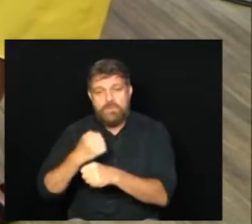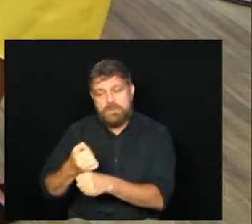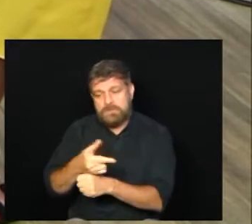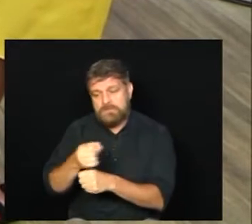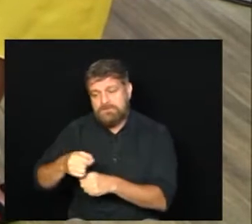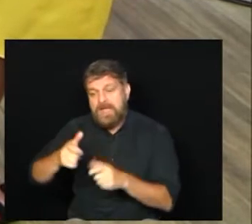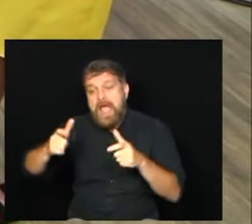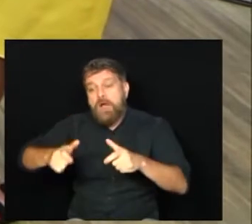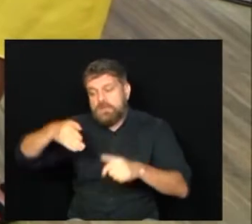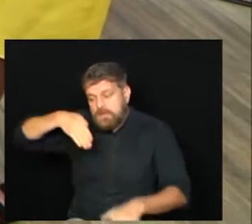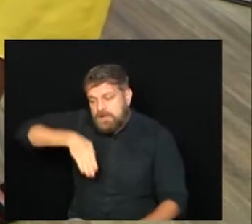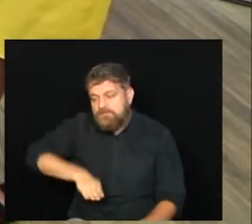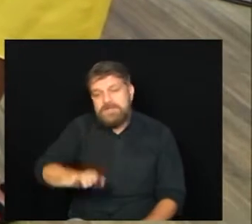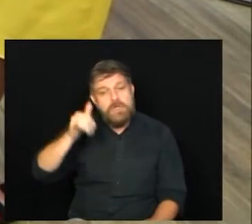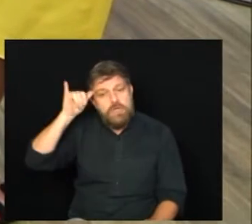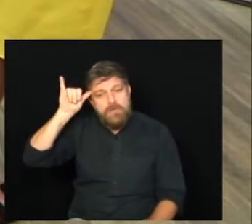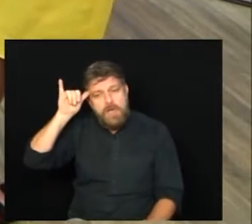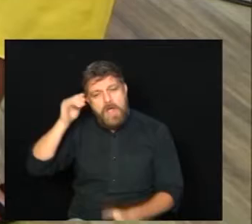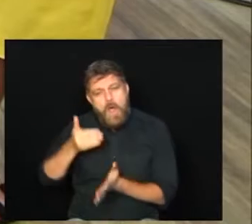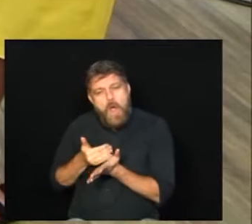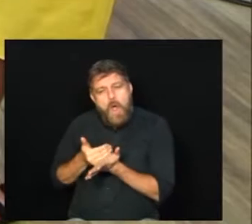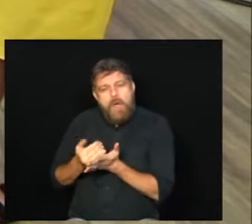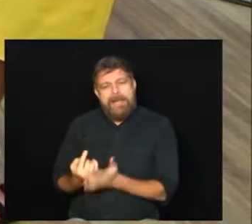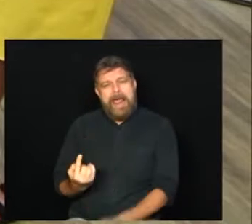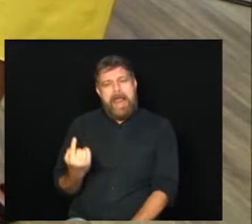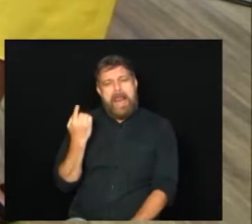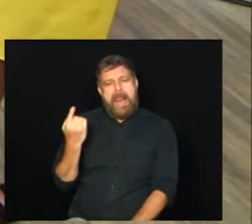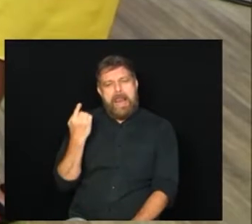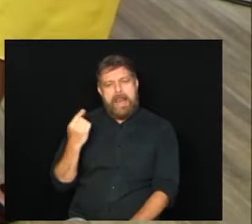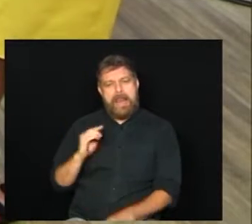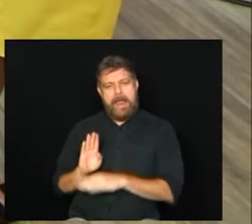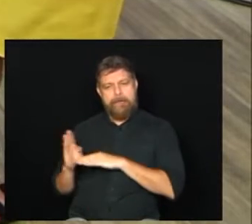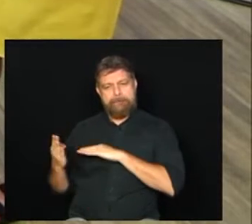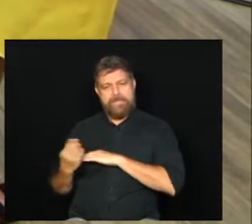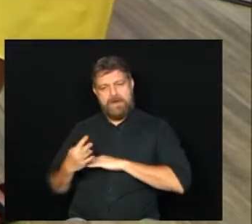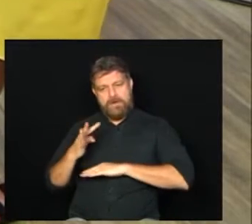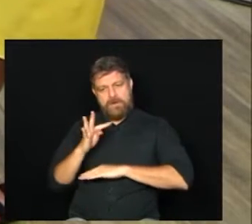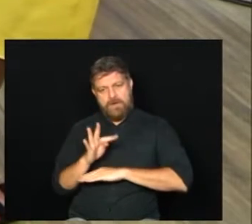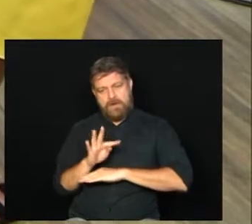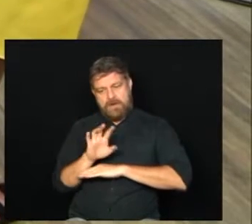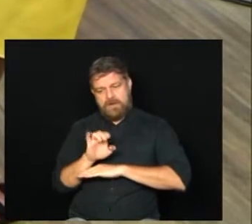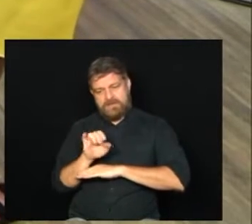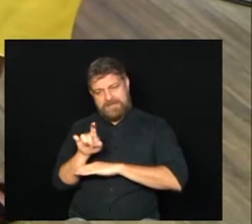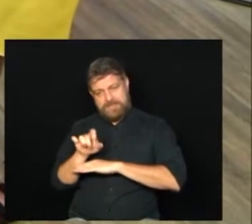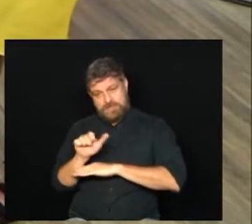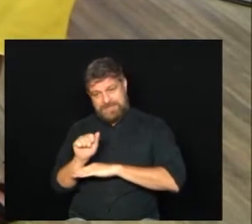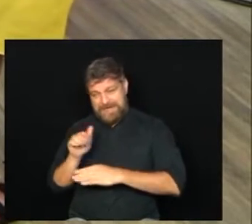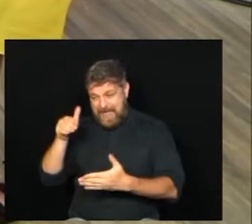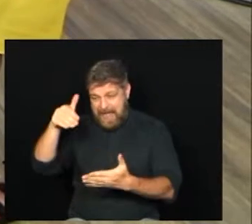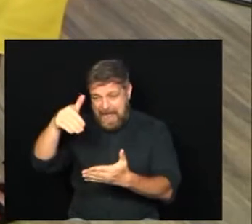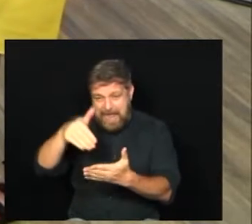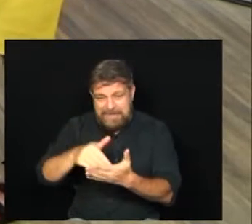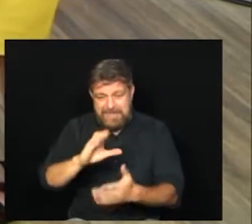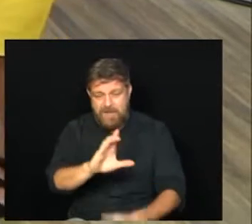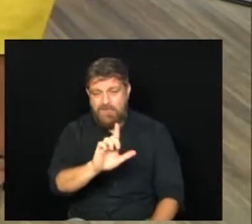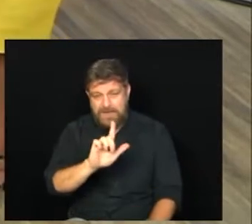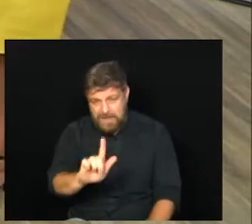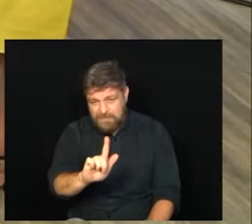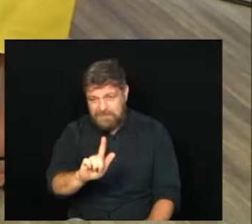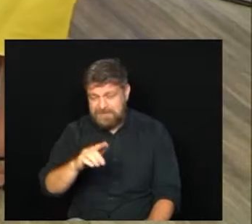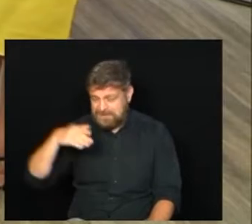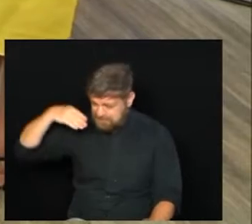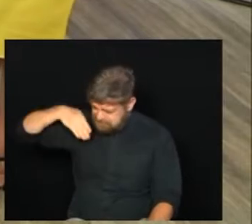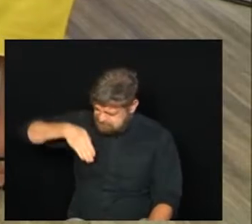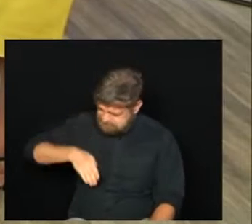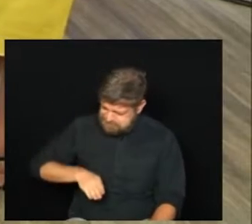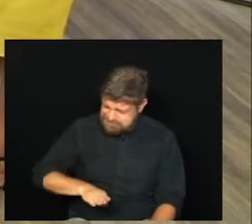Avenida João Boy do Lope, que começa lá em cima na Vila Teixeira e vai até o final ali do Campo Grande, no distrito, que sempre